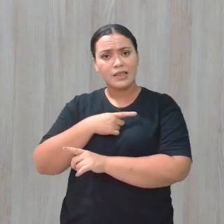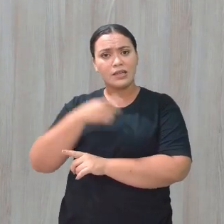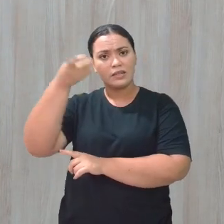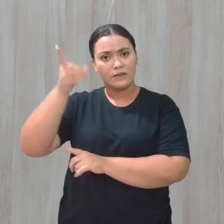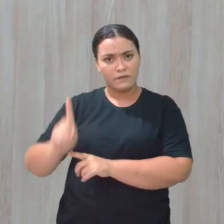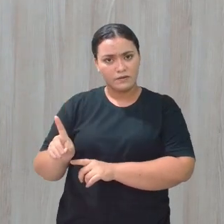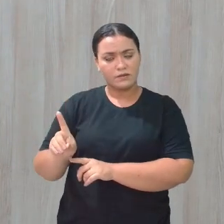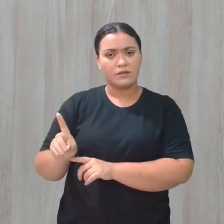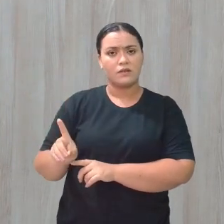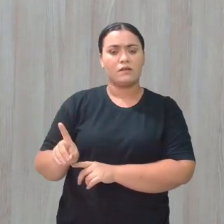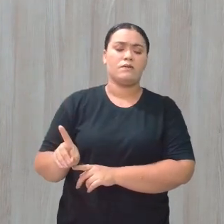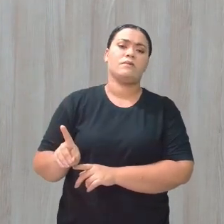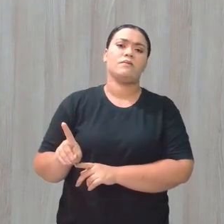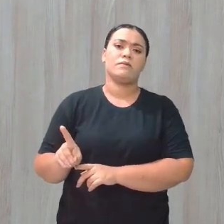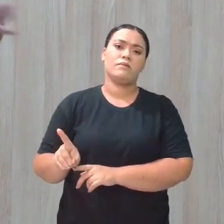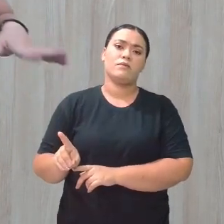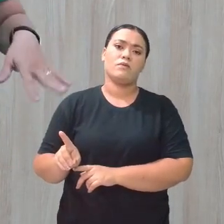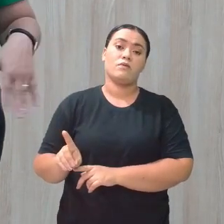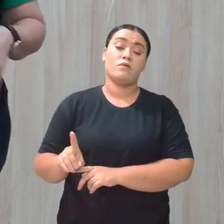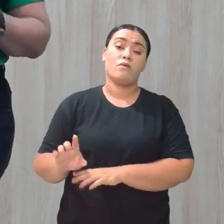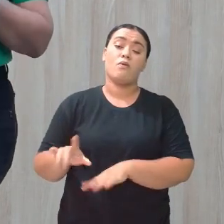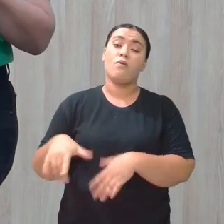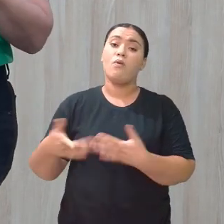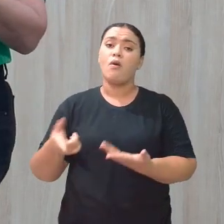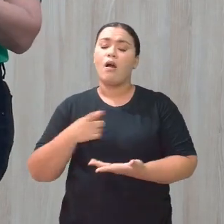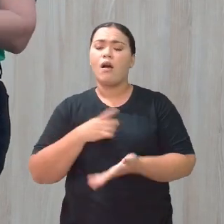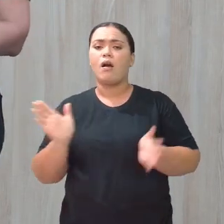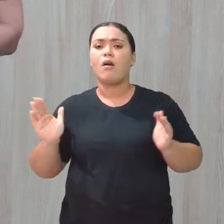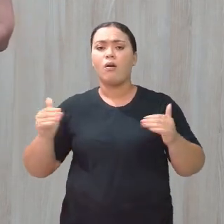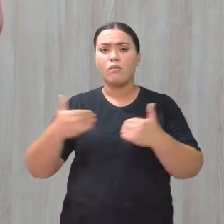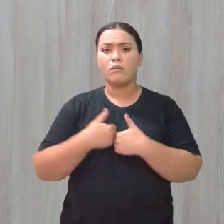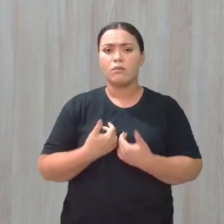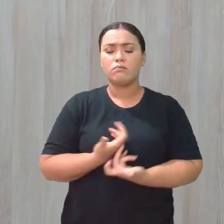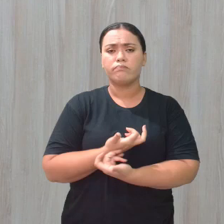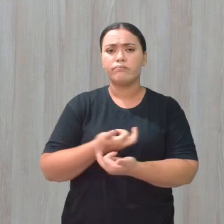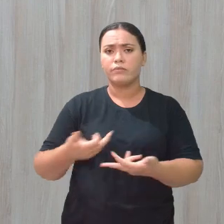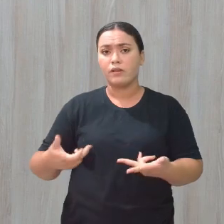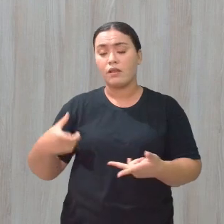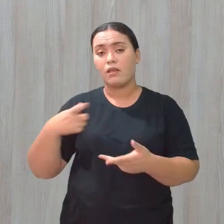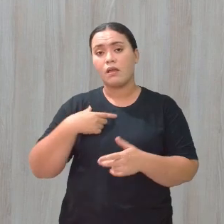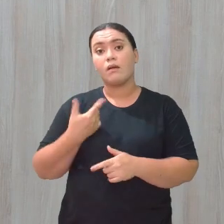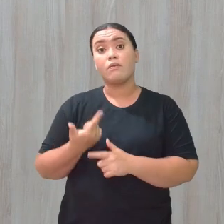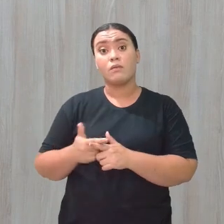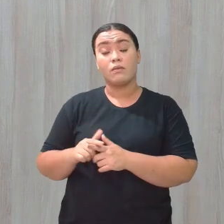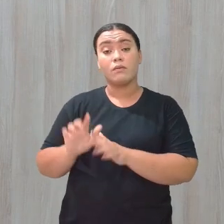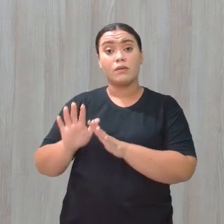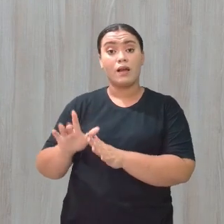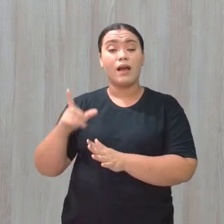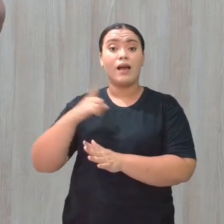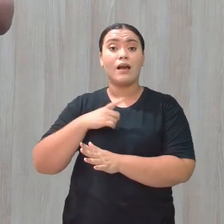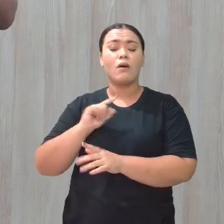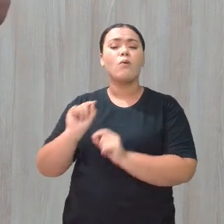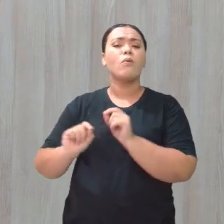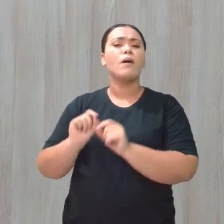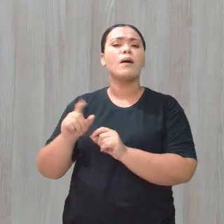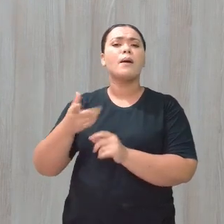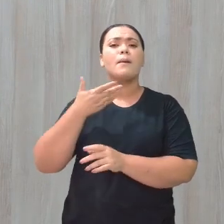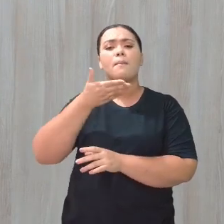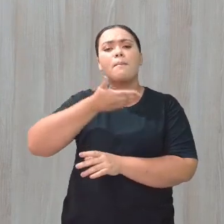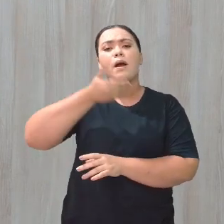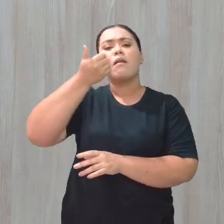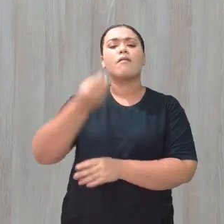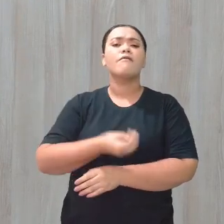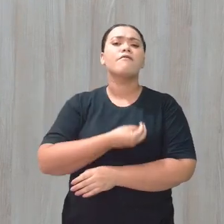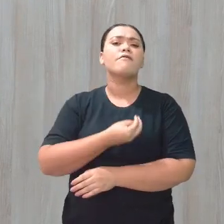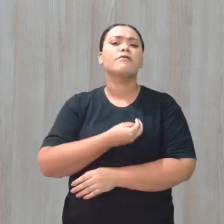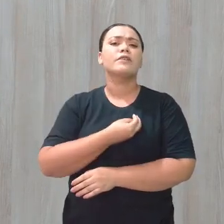dentro do espectro do autismo ou tem algum transtorno, a condição para melhorar a vida dessa